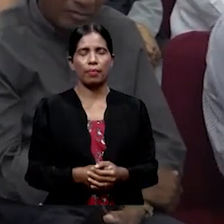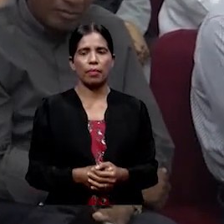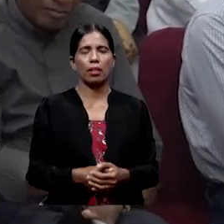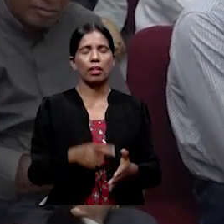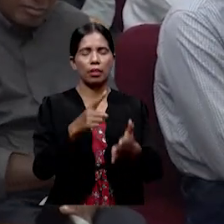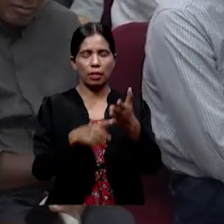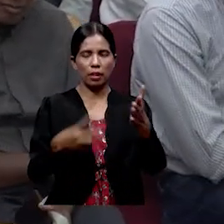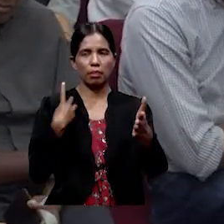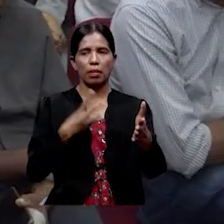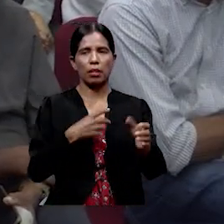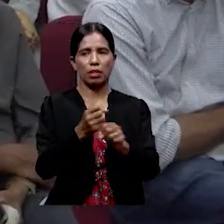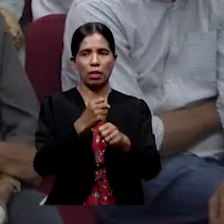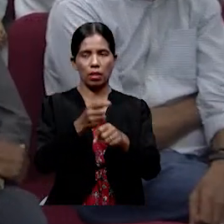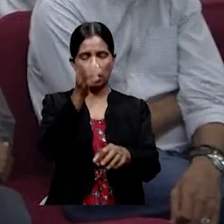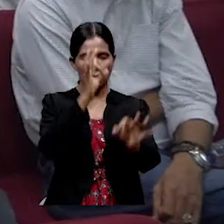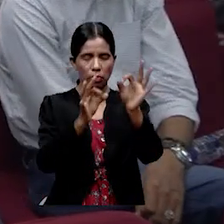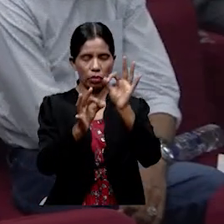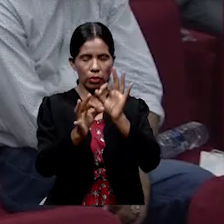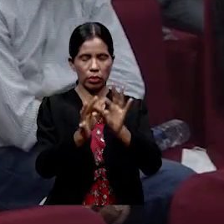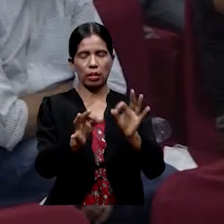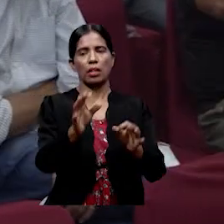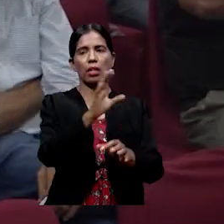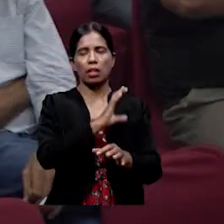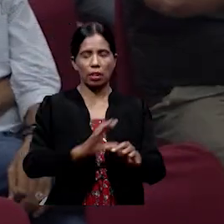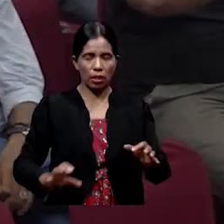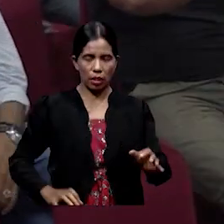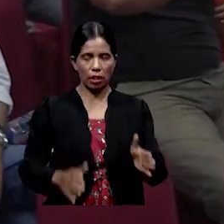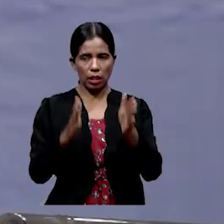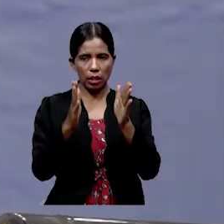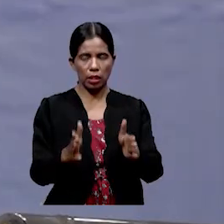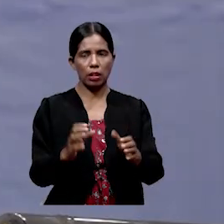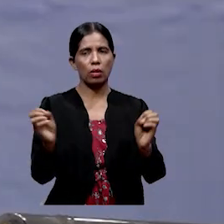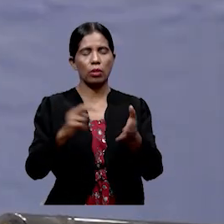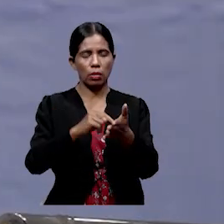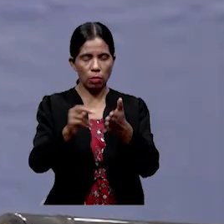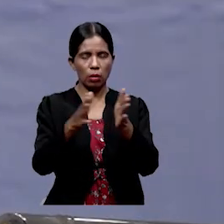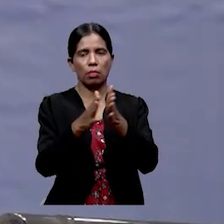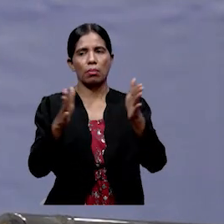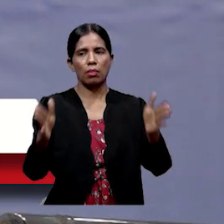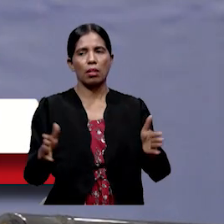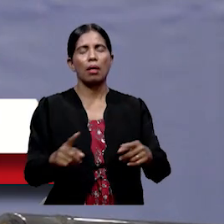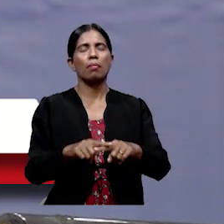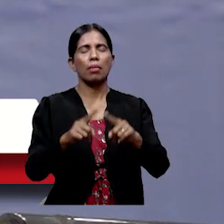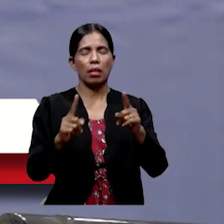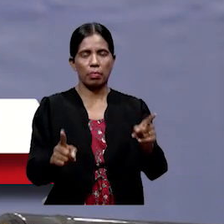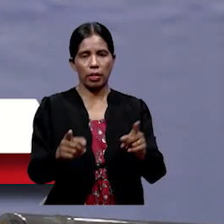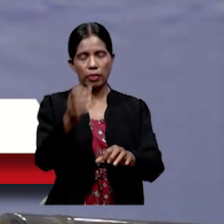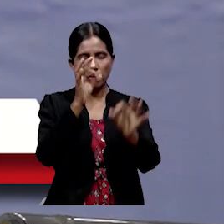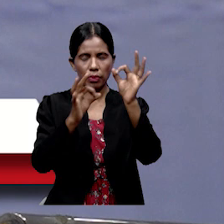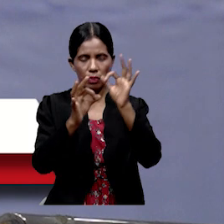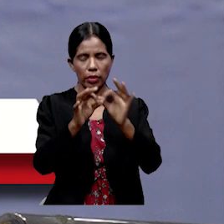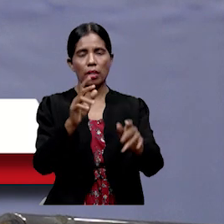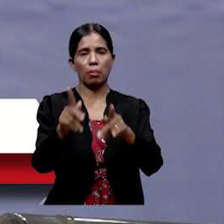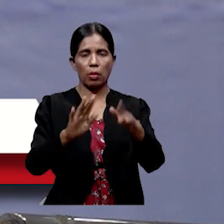hal, ato fiar sarani, claos de número ma po, mai be qualidade fiar sarani, mos tem